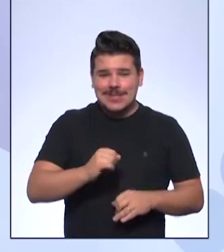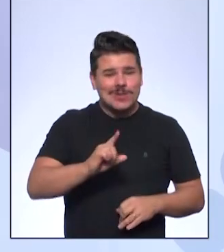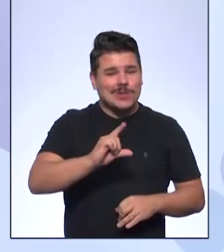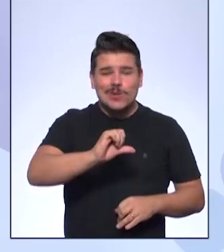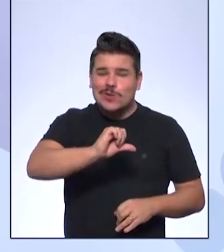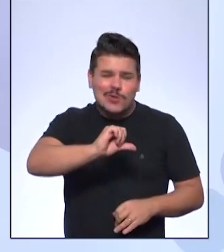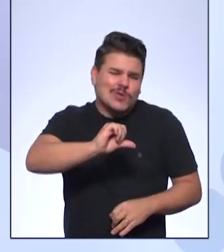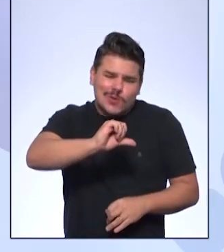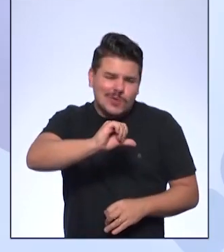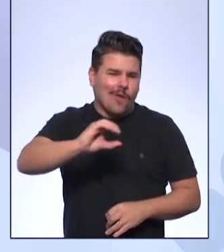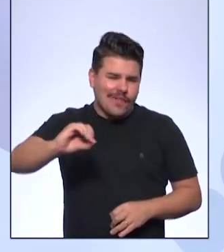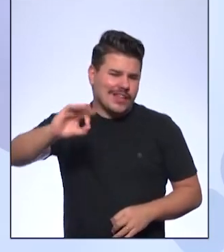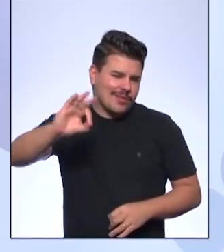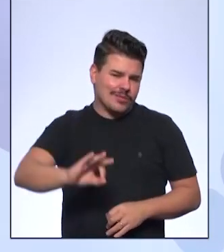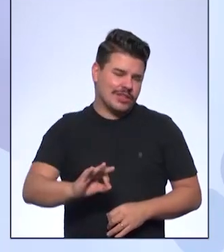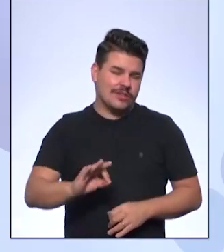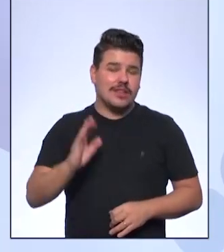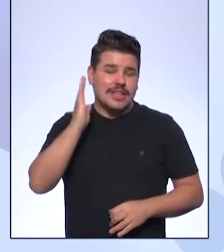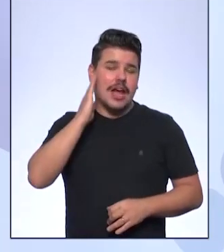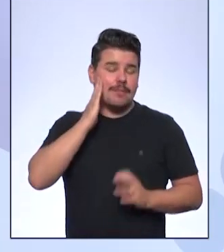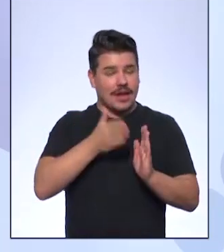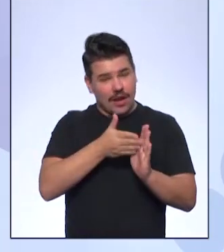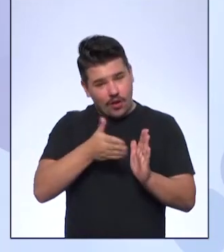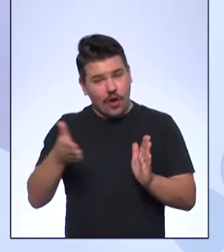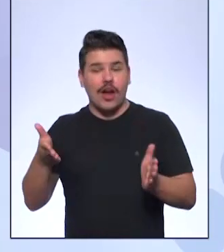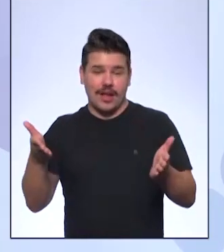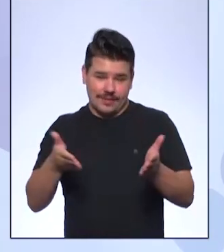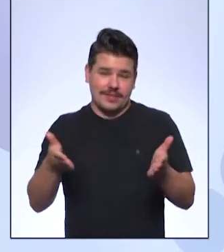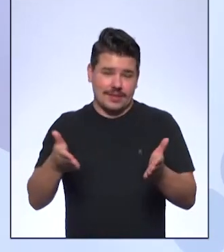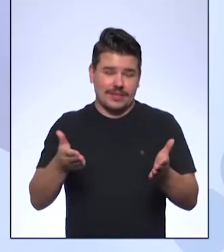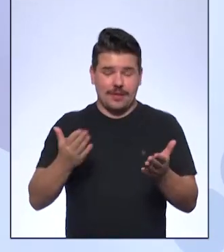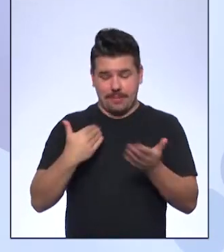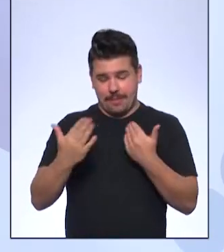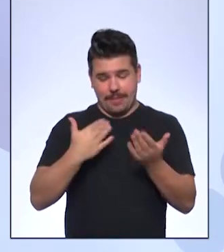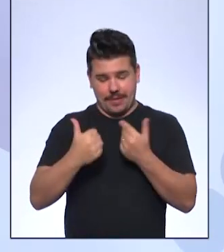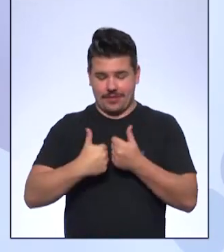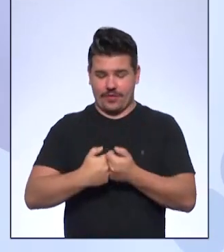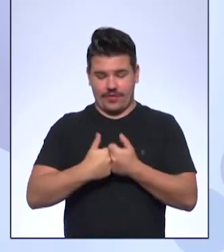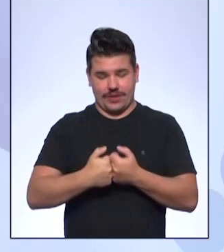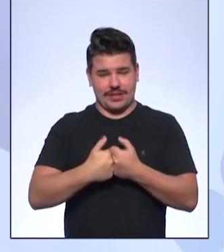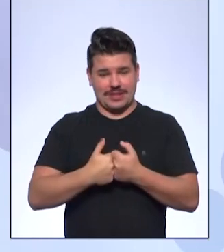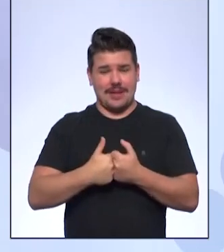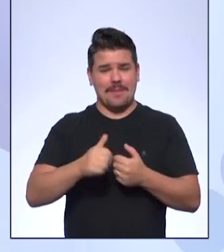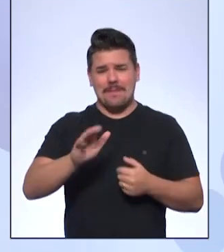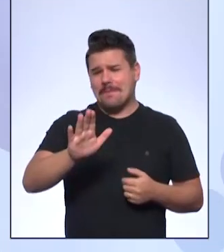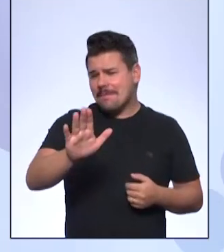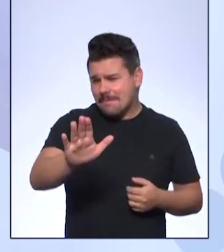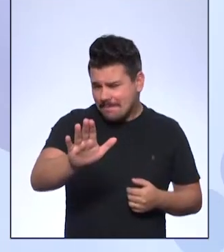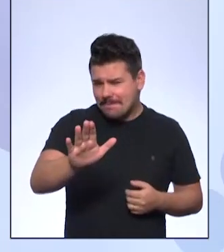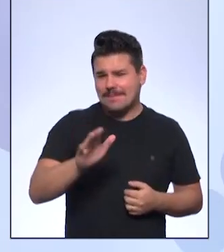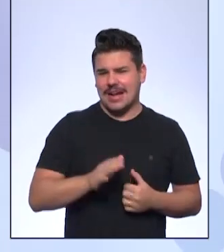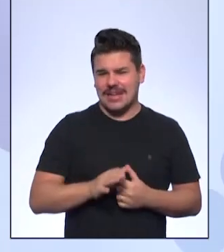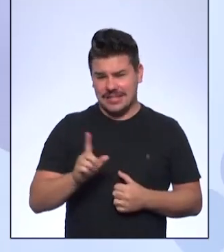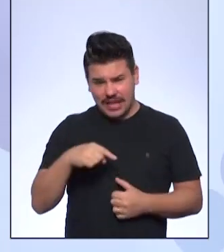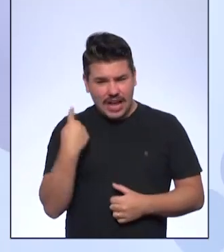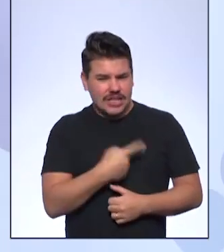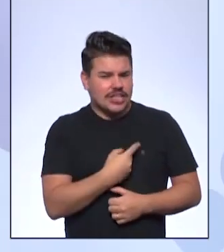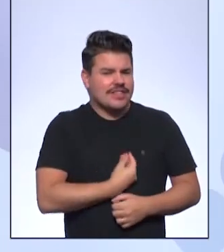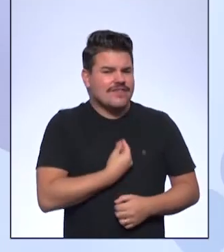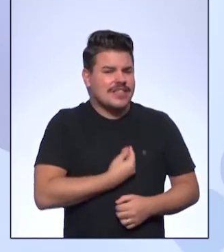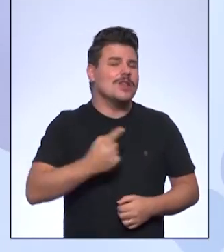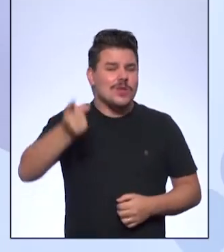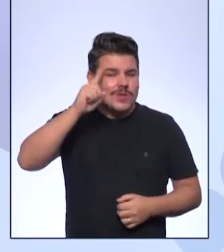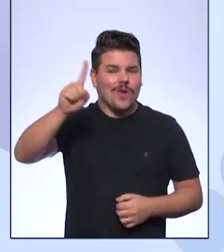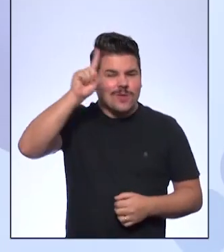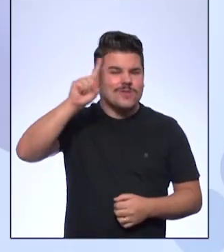está numa época onde realmente a gente fica mais online, né? Porque é assim que a gente se comunica, mas não é muito diferente do que a gente encara no nosso dia a dia, né? Da gente